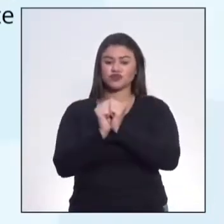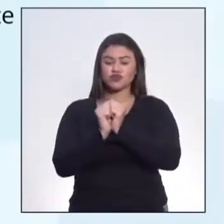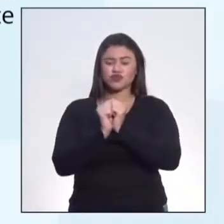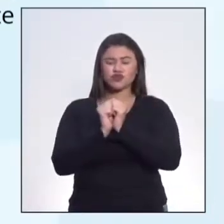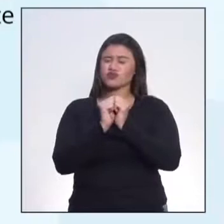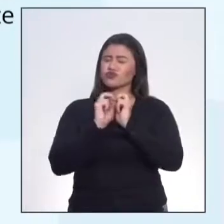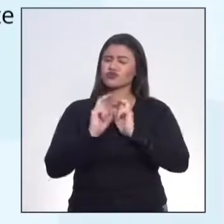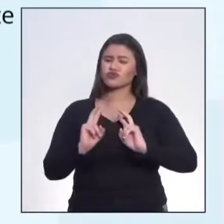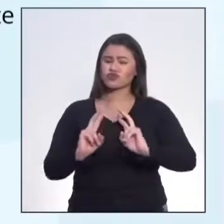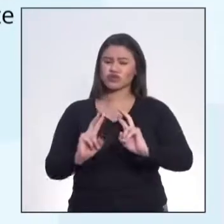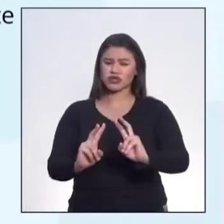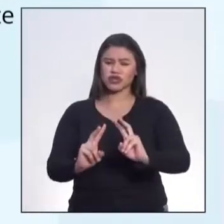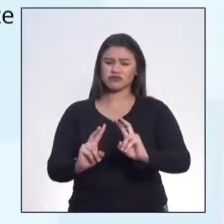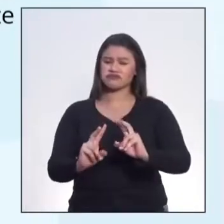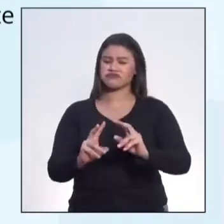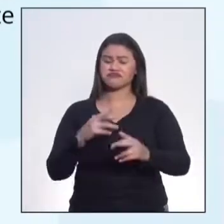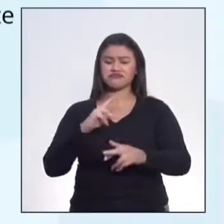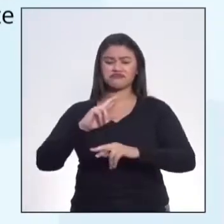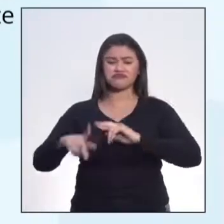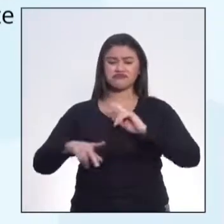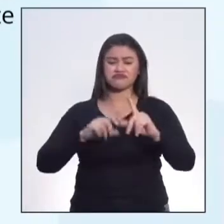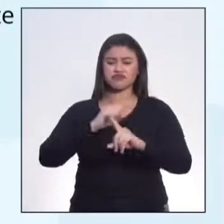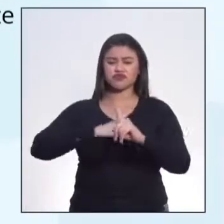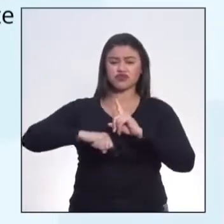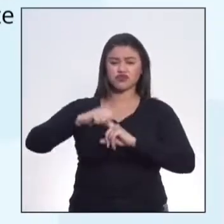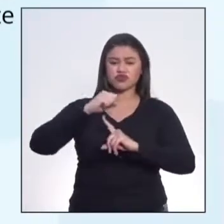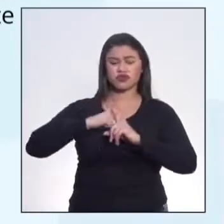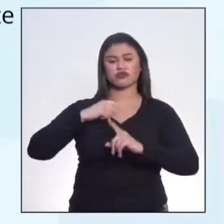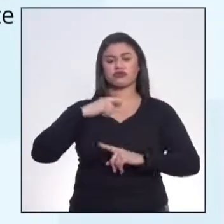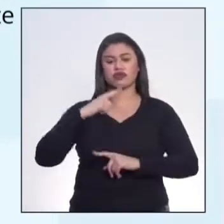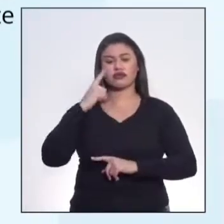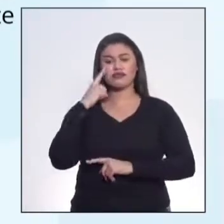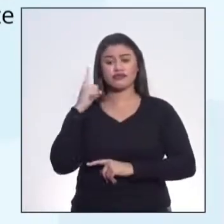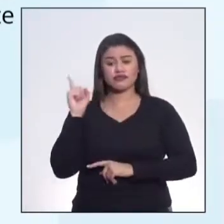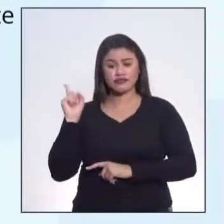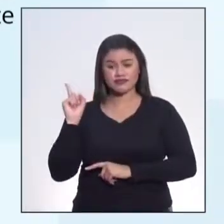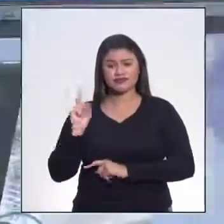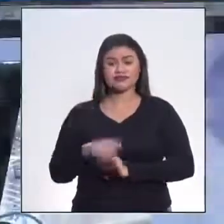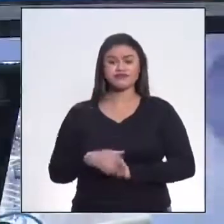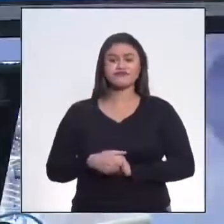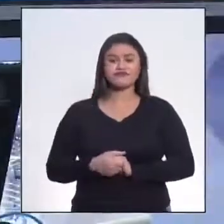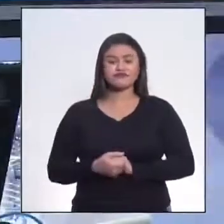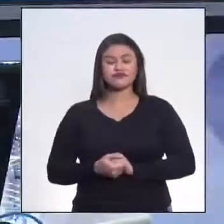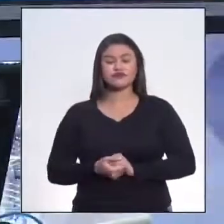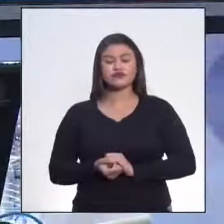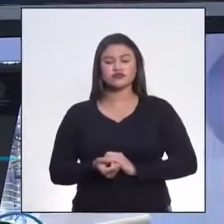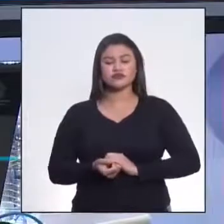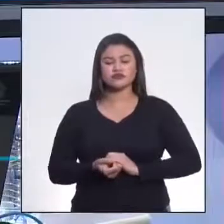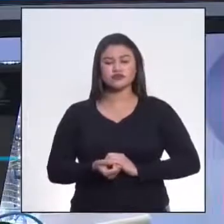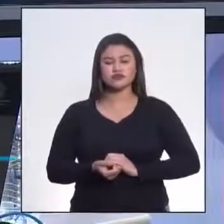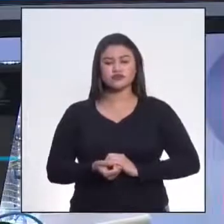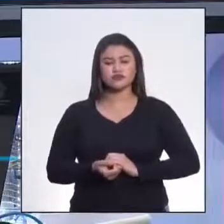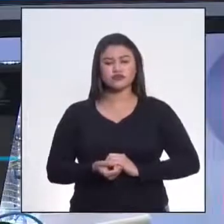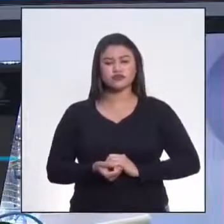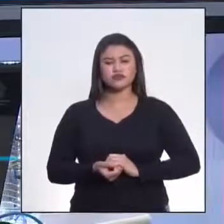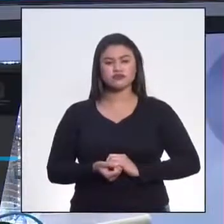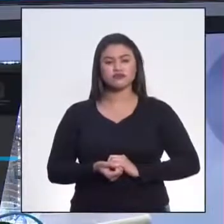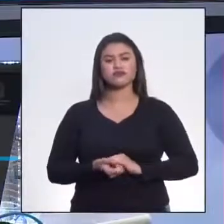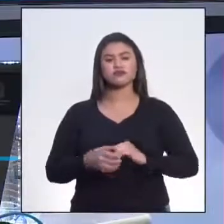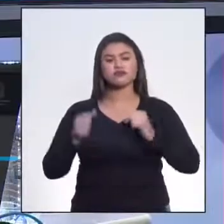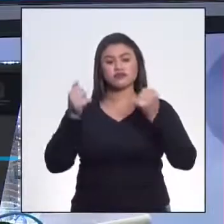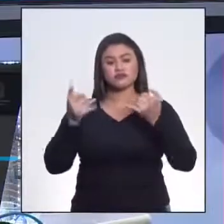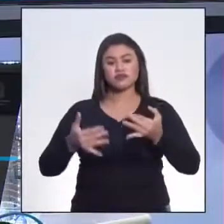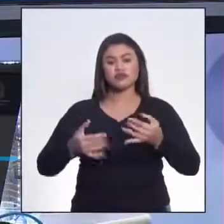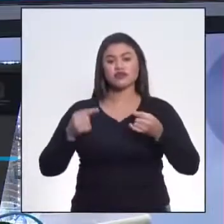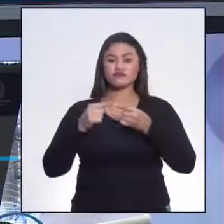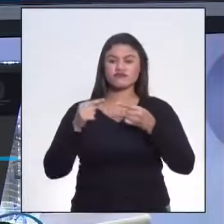presente nas diferentes sociedades. Então, olha essa afirmação que legal, né? Ela vem justamente com aquilo